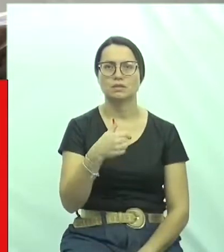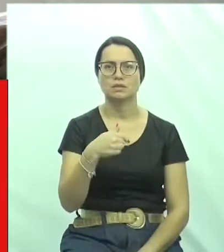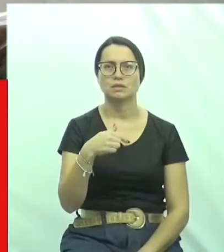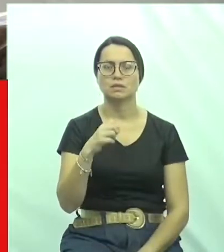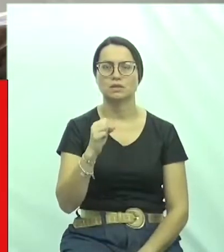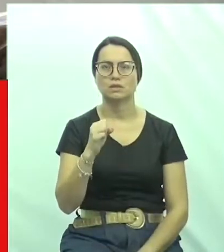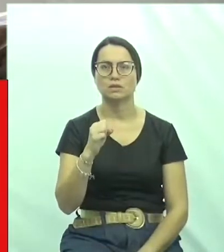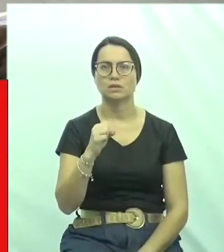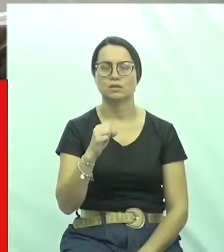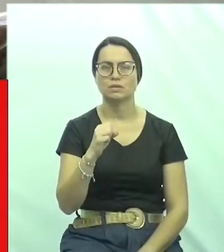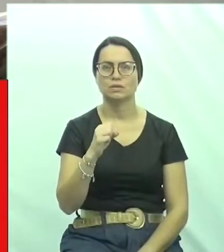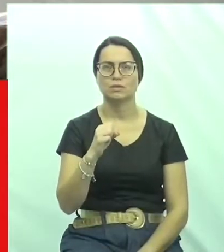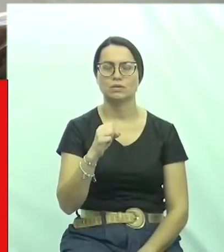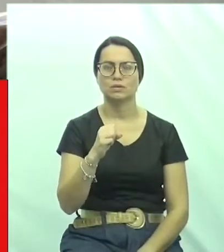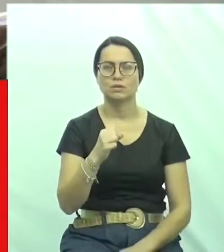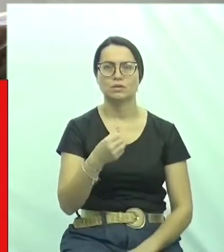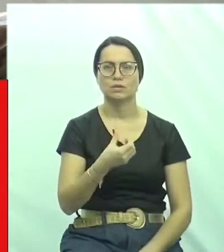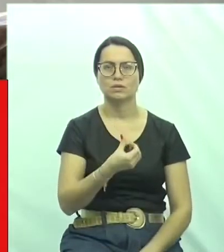668/22,